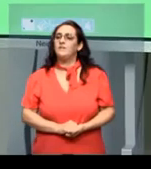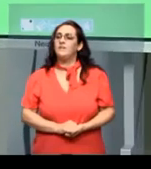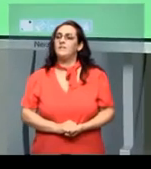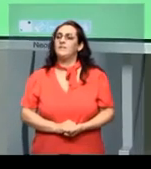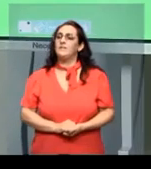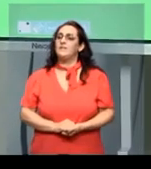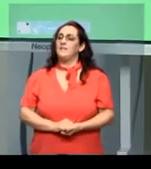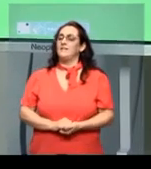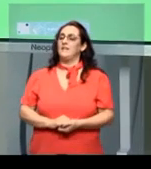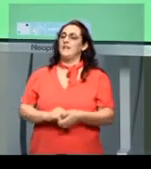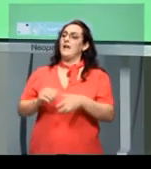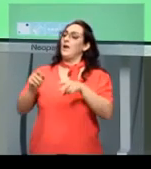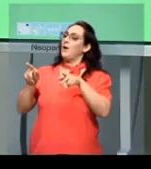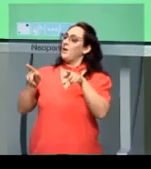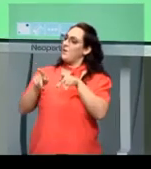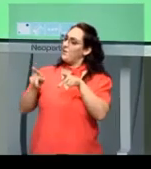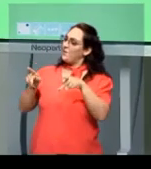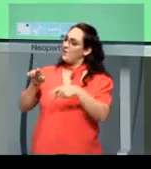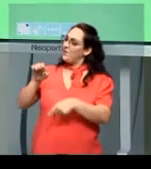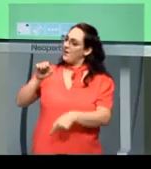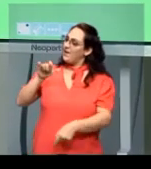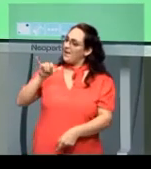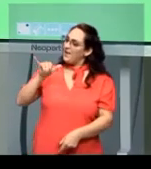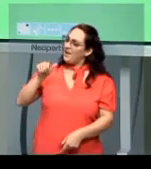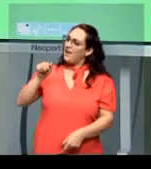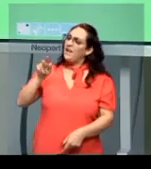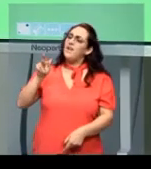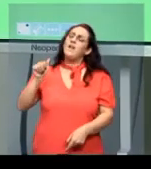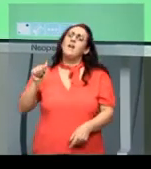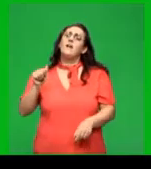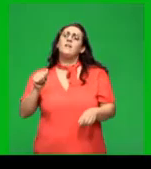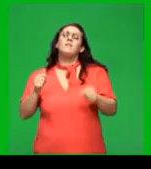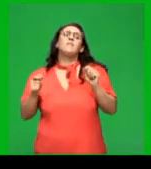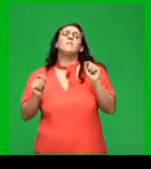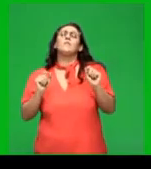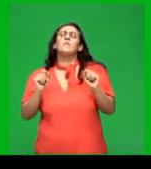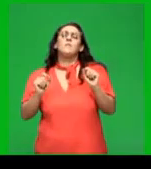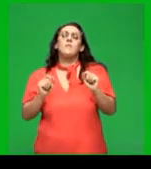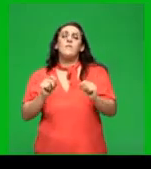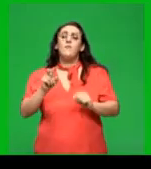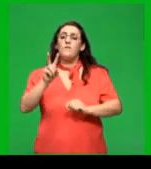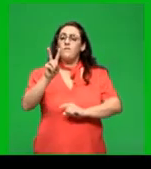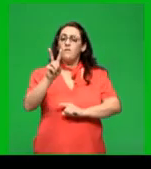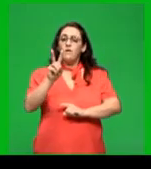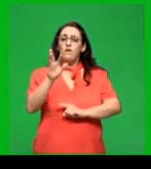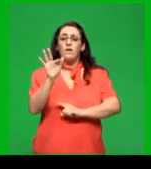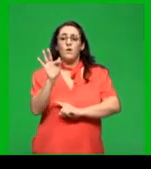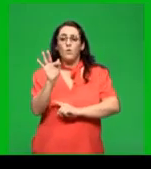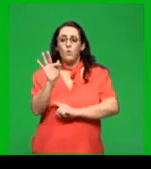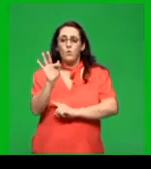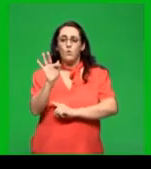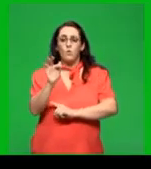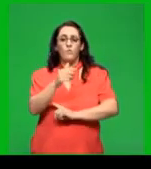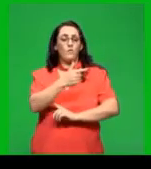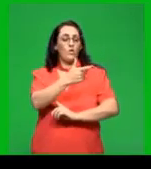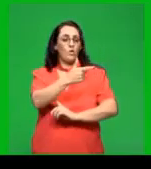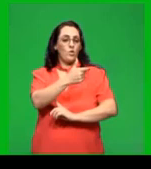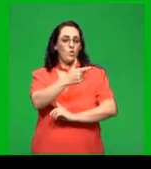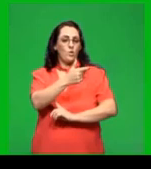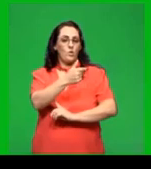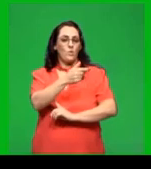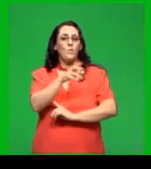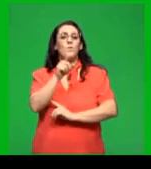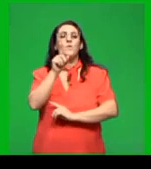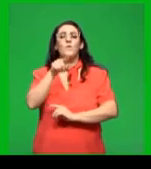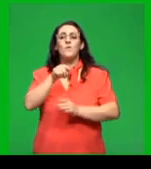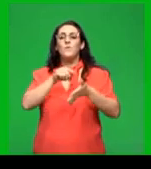Professora Eliana, verdadeiro ou falso? 12 é múltiplo de 4? Oh!